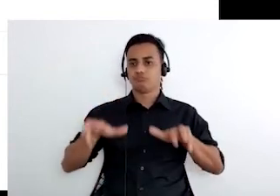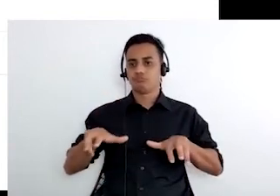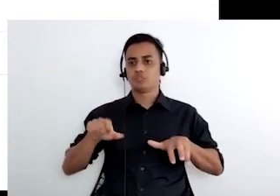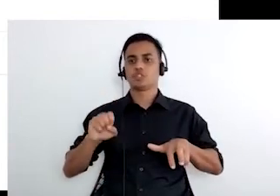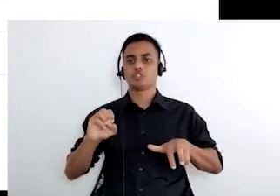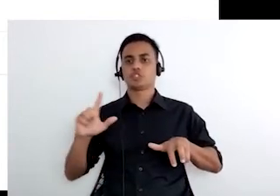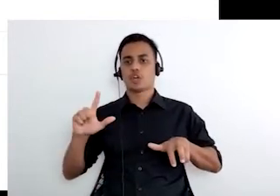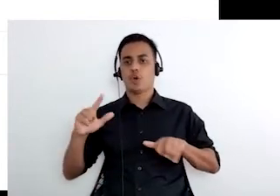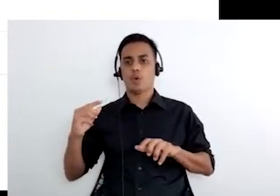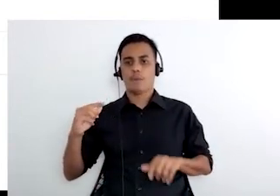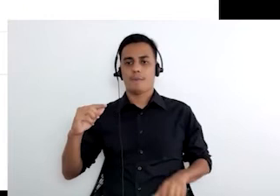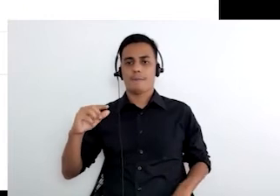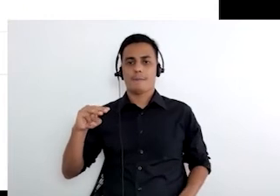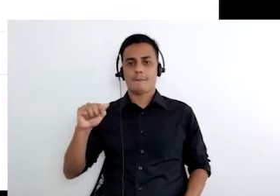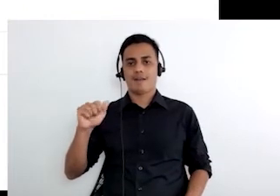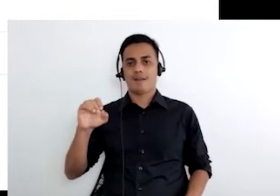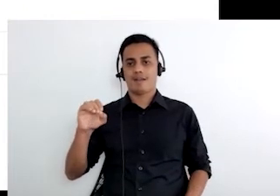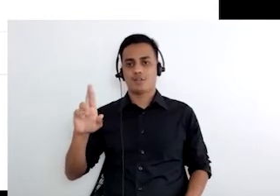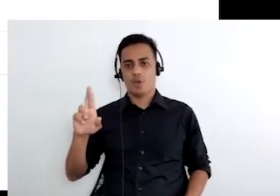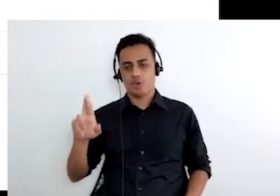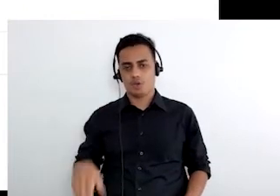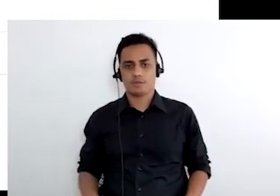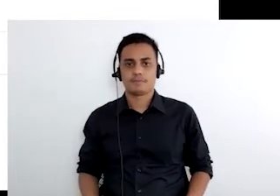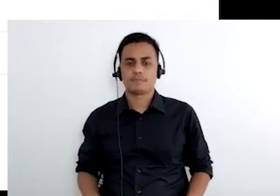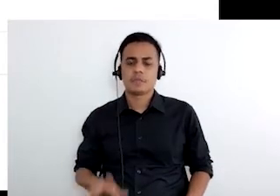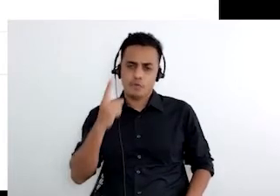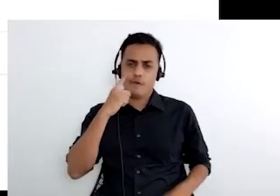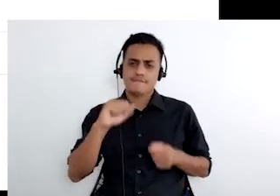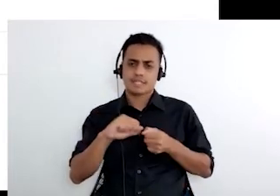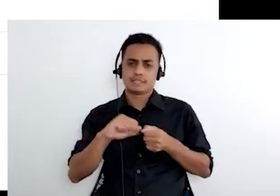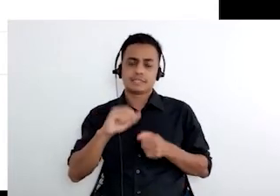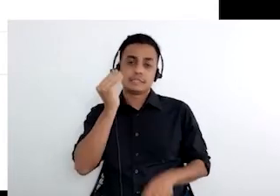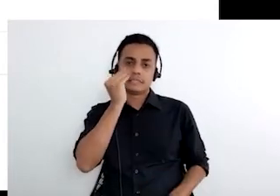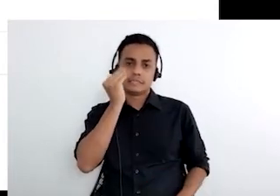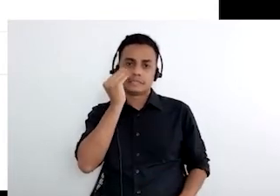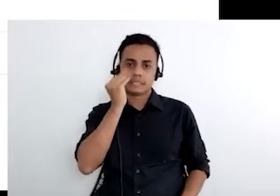ver que, deixa eu fazer um sleep aqui, tem uma batida, vamos ver.